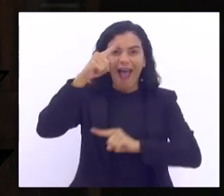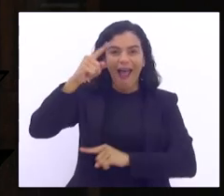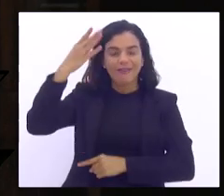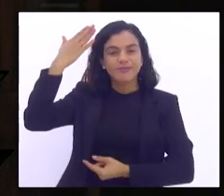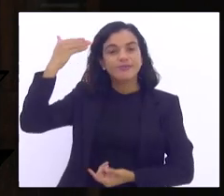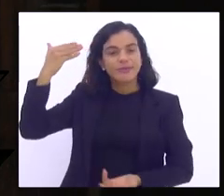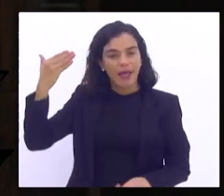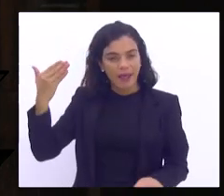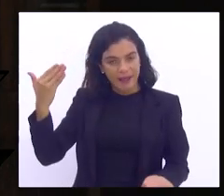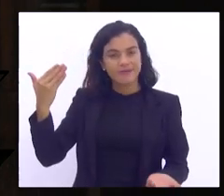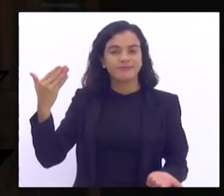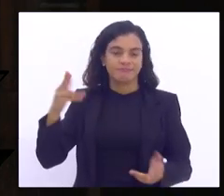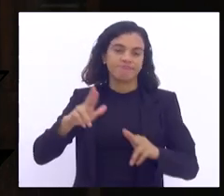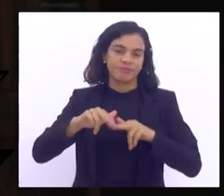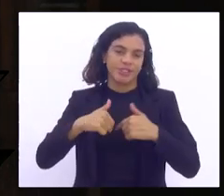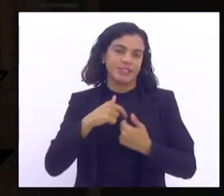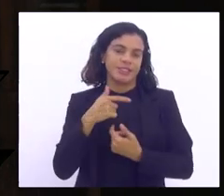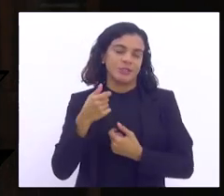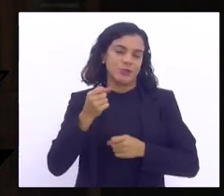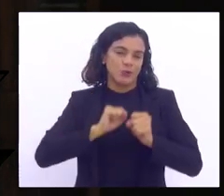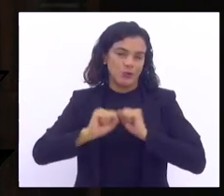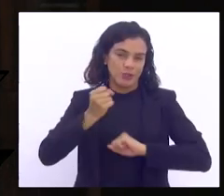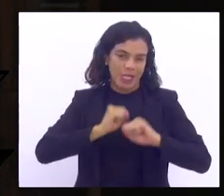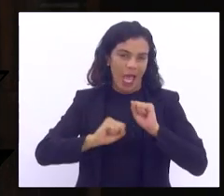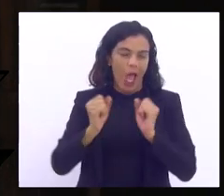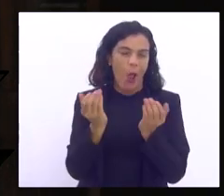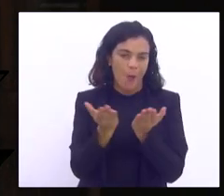Por isso que essas palavras do Salmo